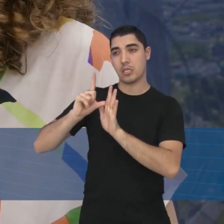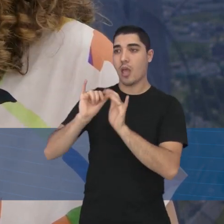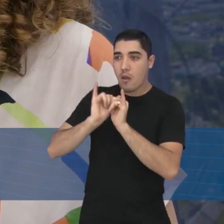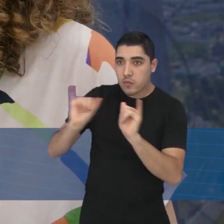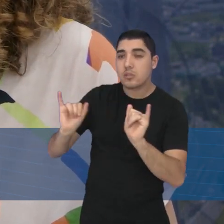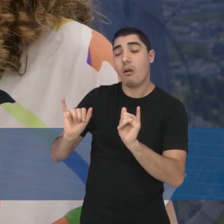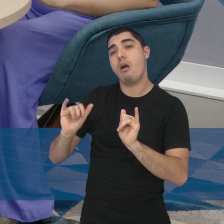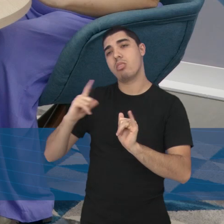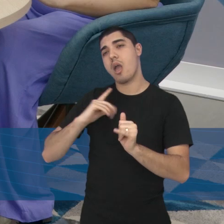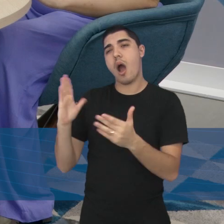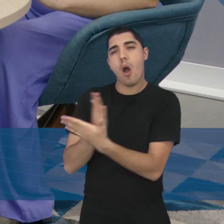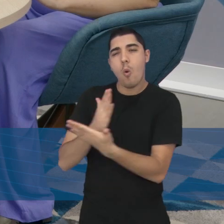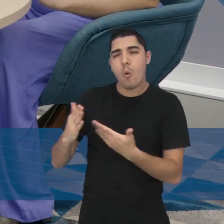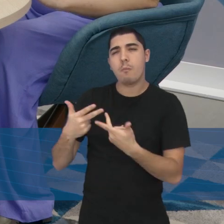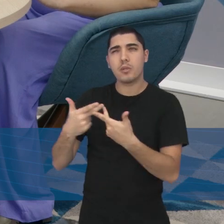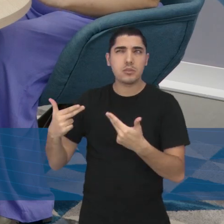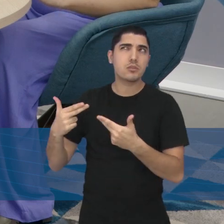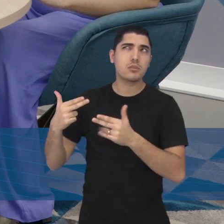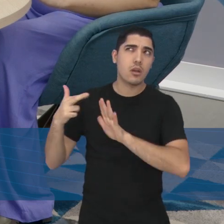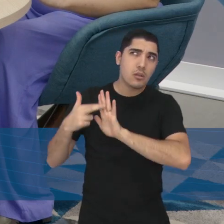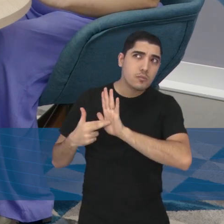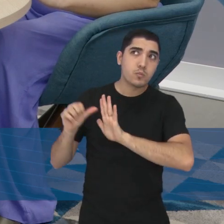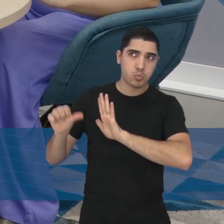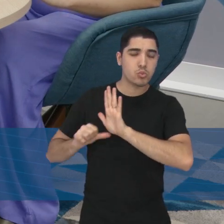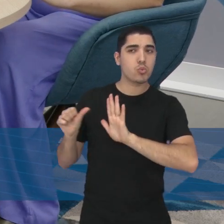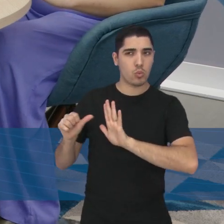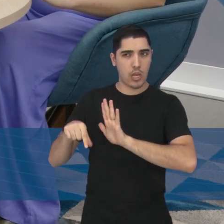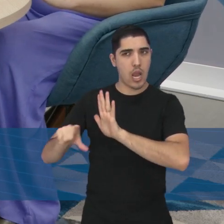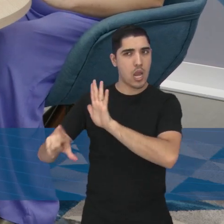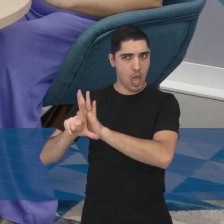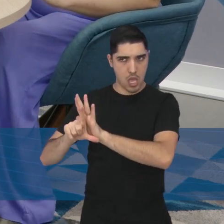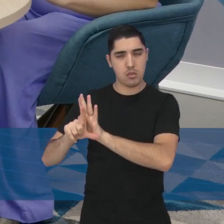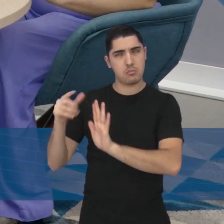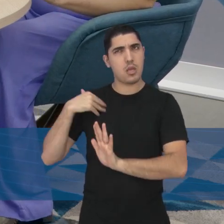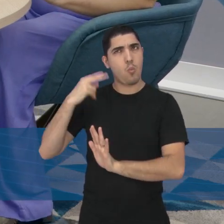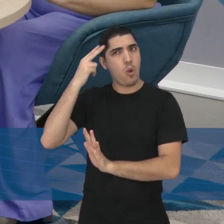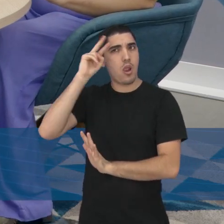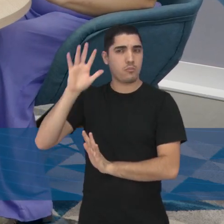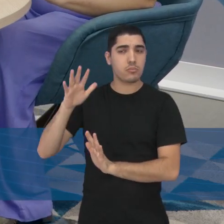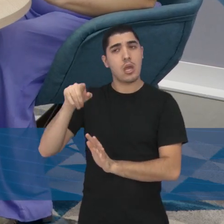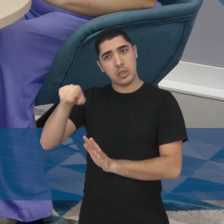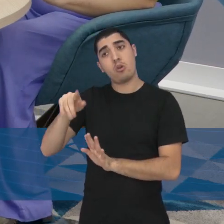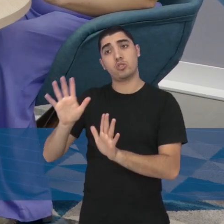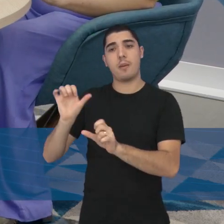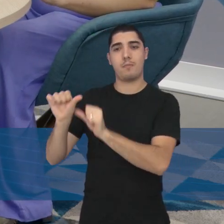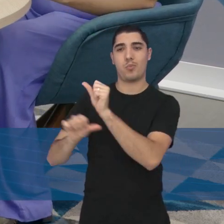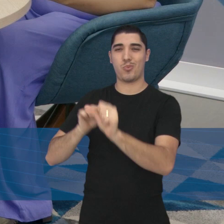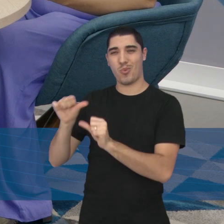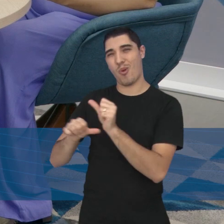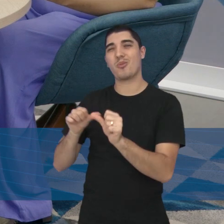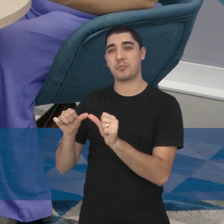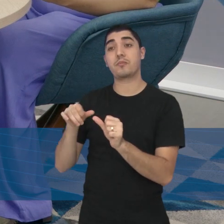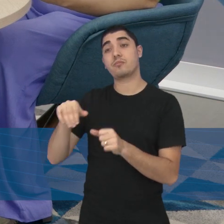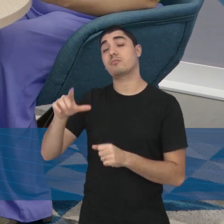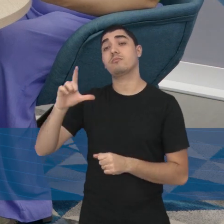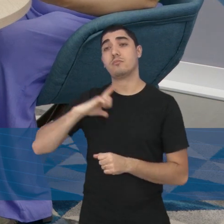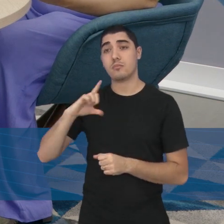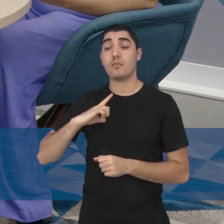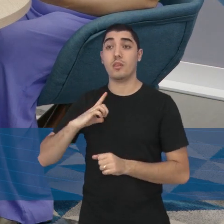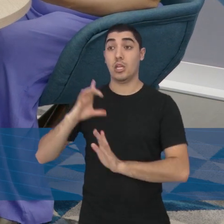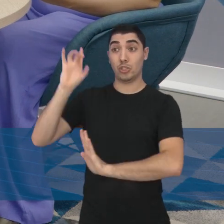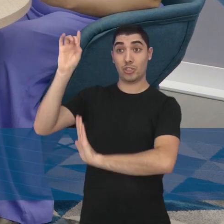Foram essas mudanças que eu me lembro, tá? E então mudou isso, assim. Então ampliar direitos é sempre